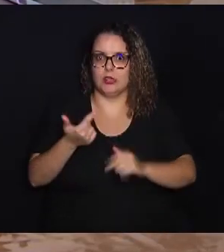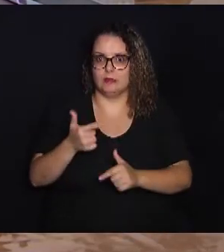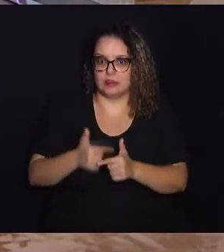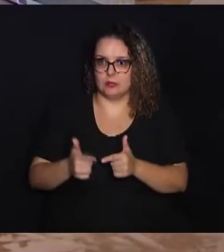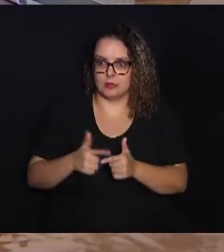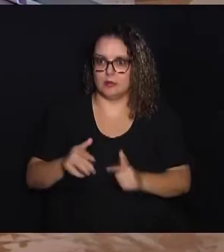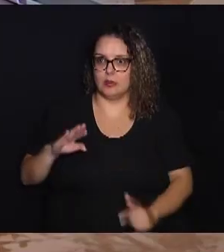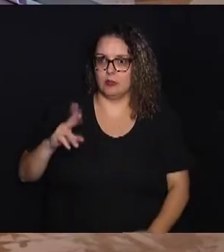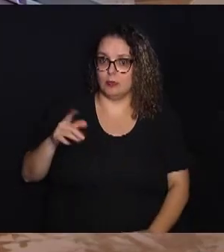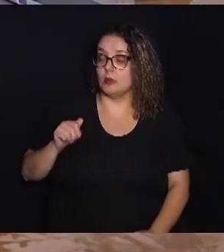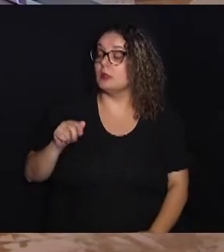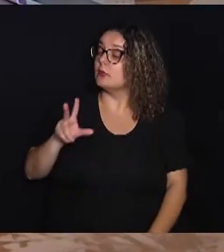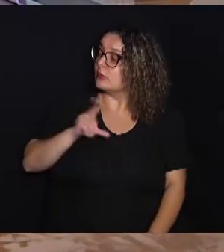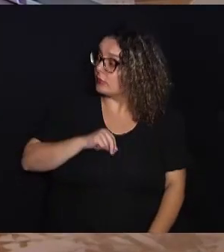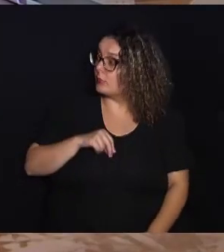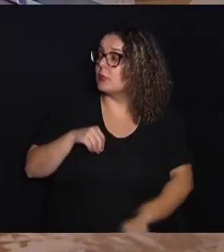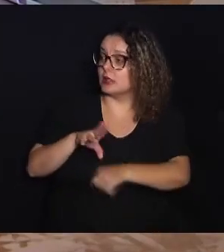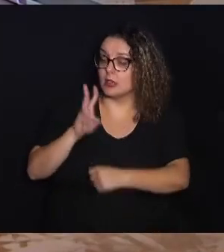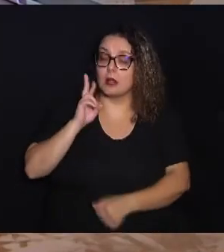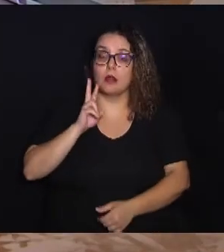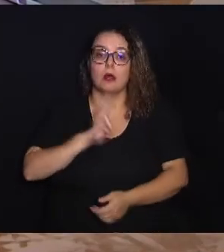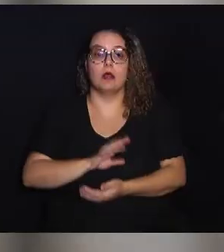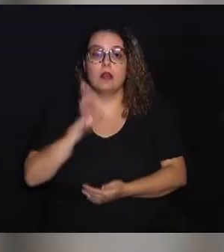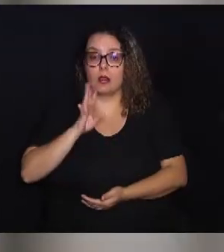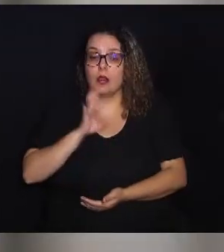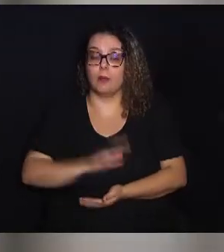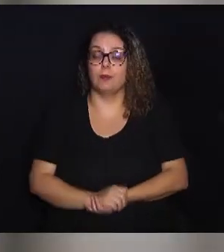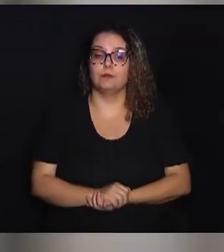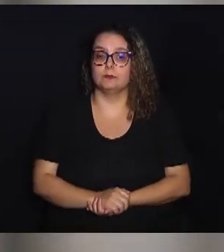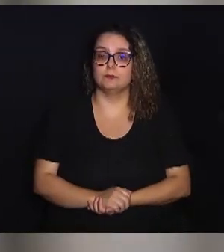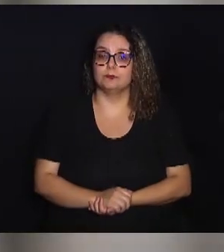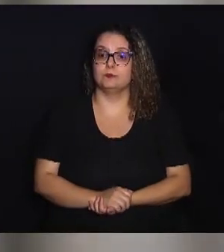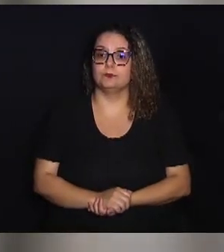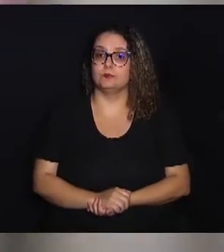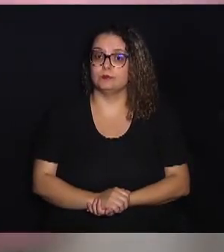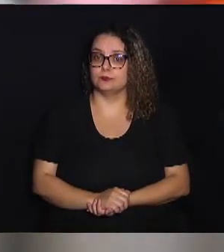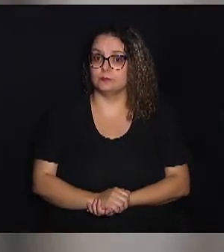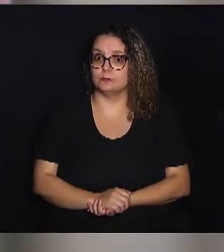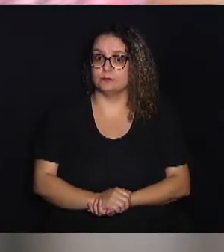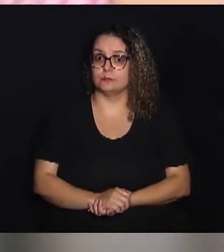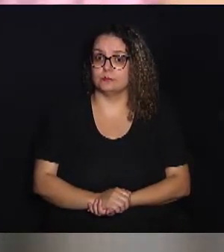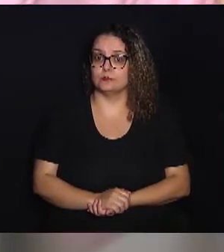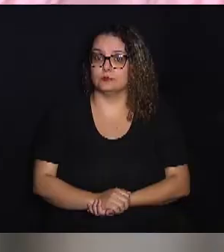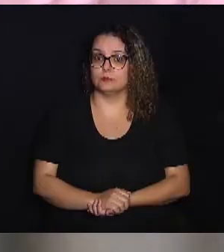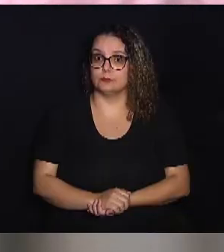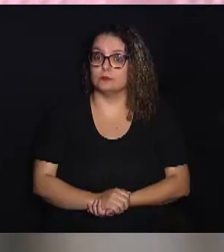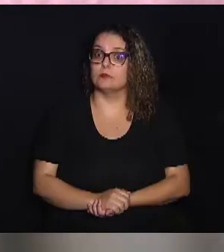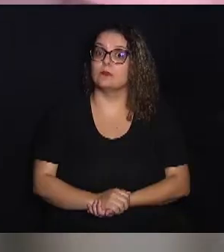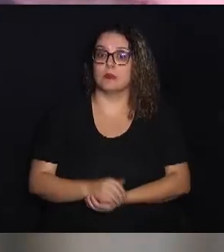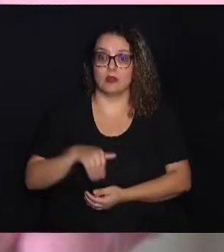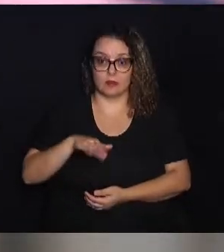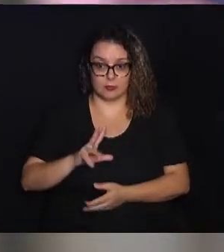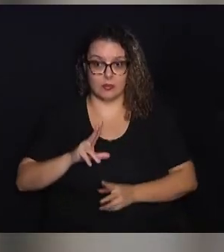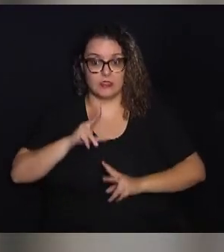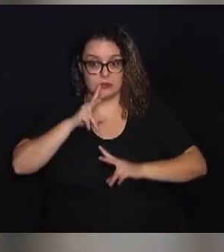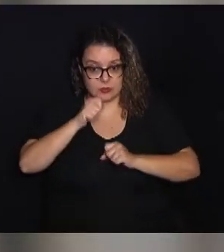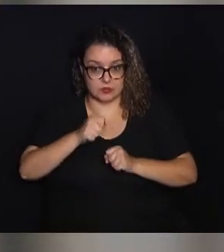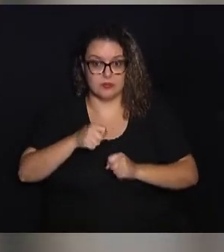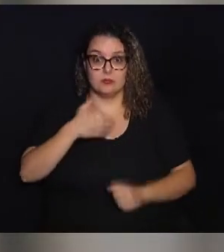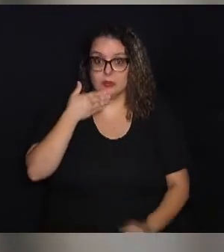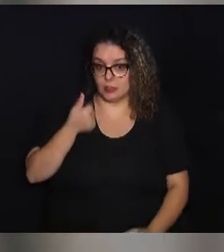vai colocar a massa na máquina, a gente vai dobrar ela e sempre deixar o lado aberto para cima. Tá. Ou assim,